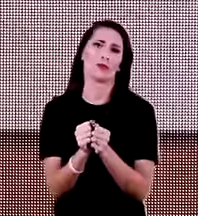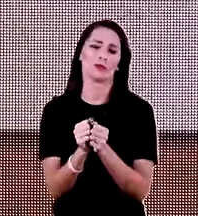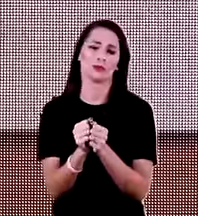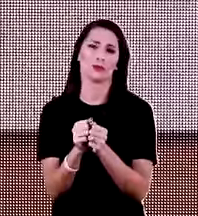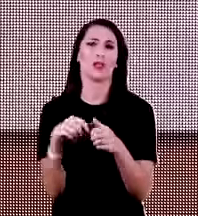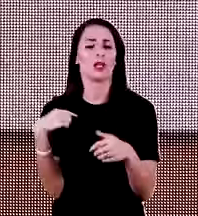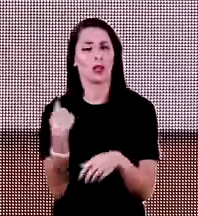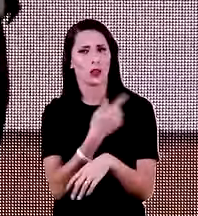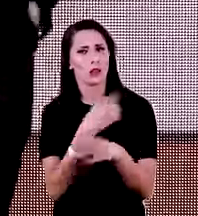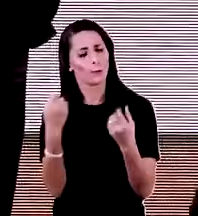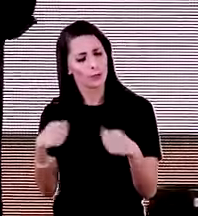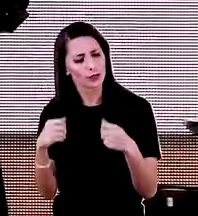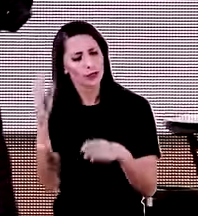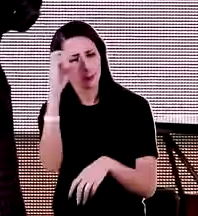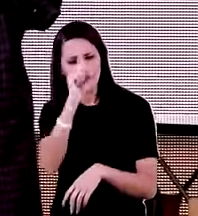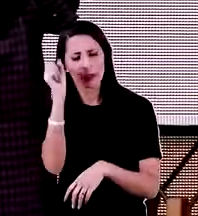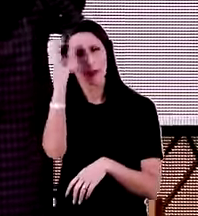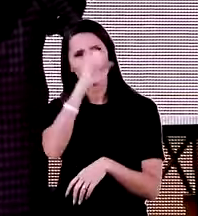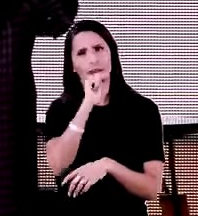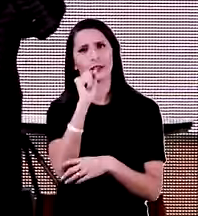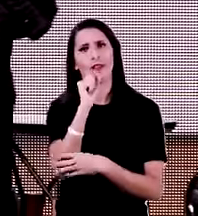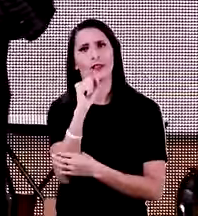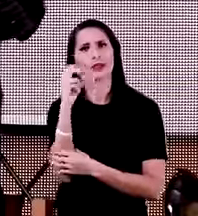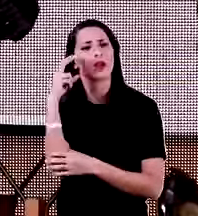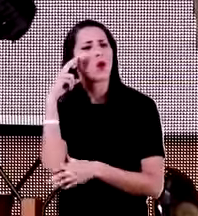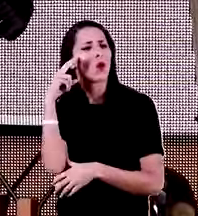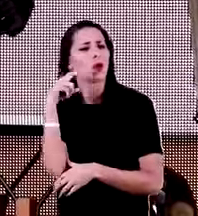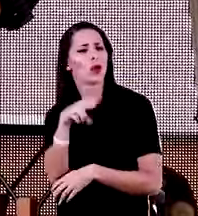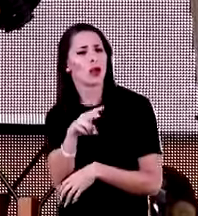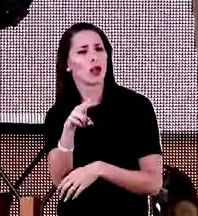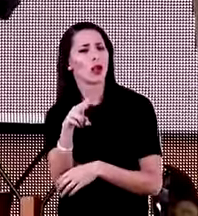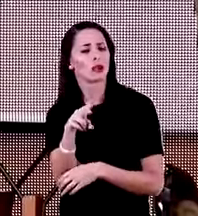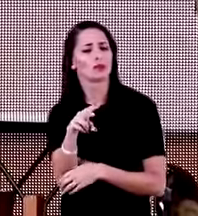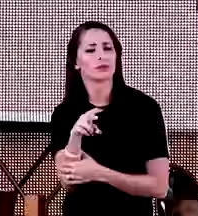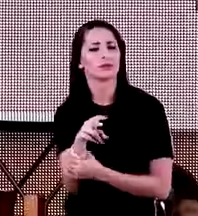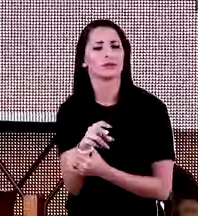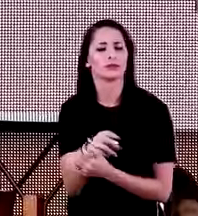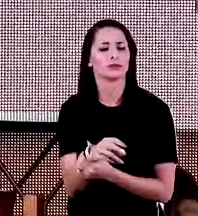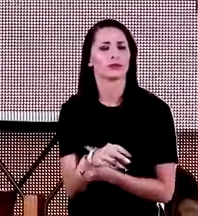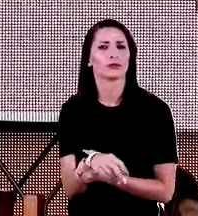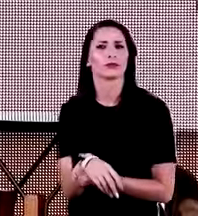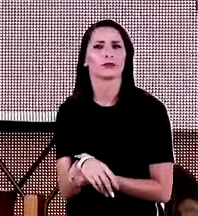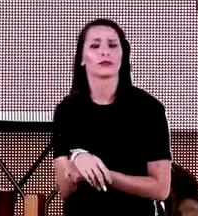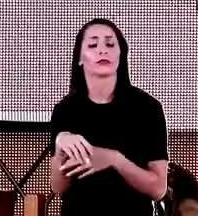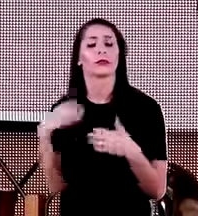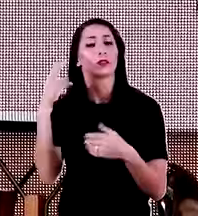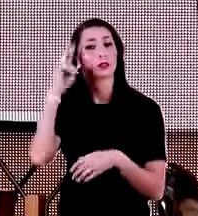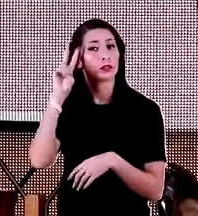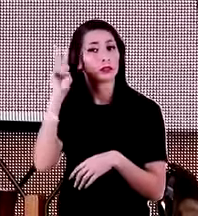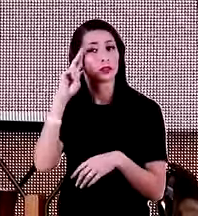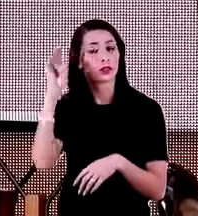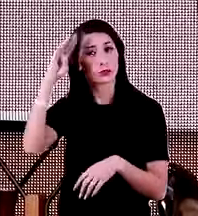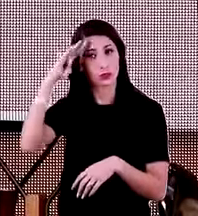precisa aprender a ser e identificar essas pessoas que estão na nossa vida. Uma vez eu vi a história de um soldado que o amigo foi